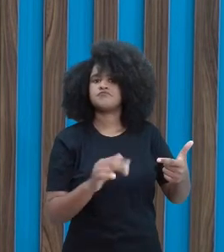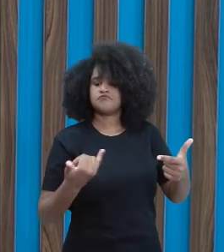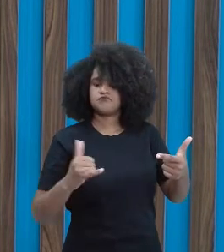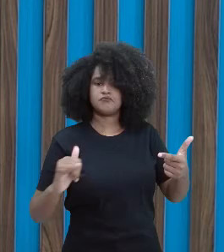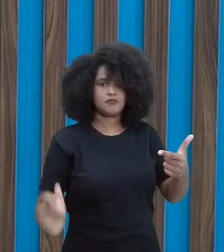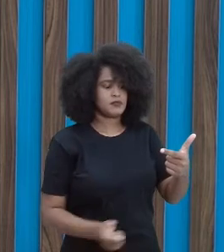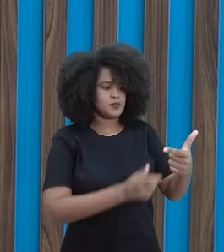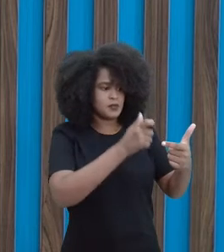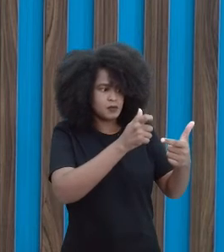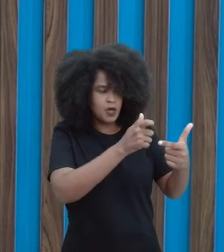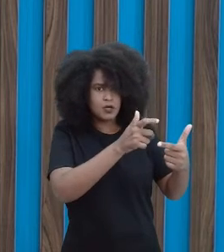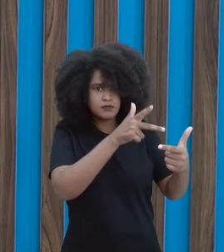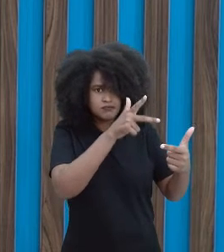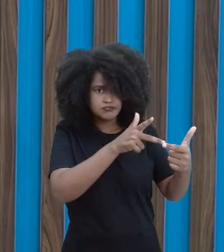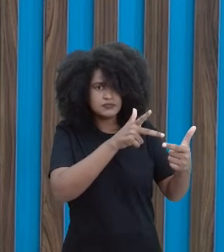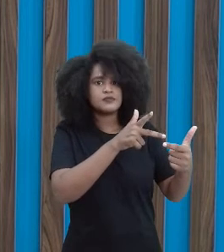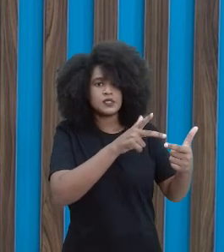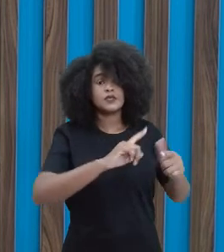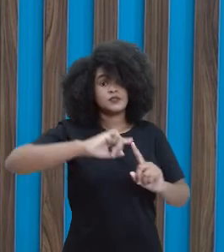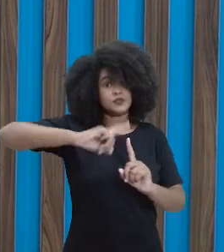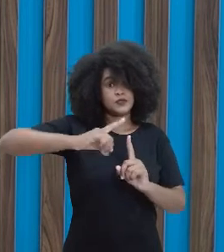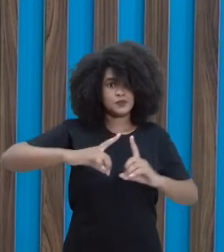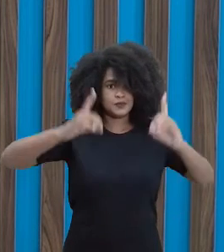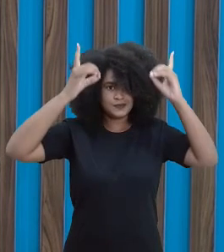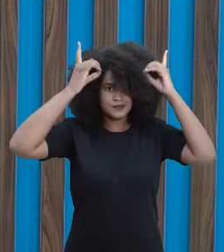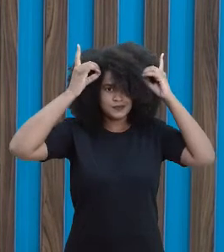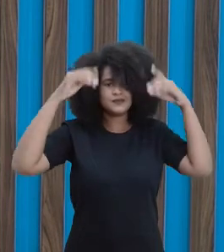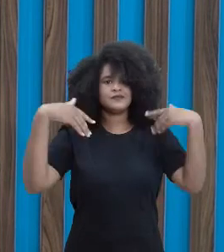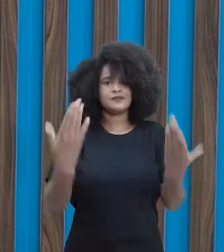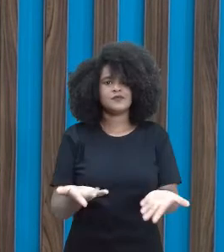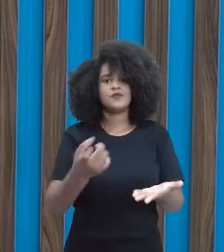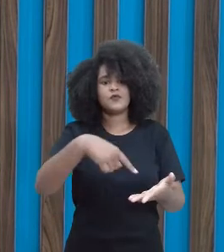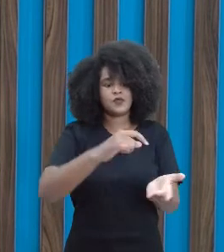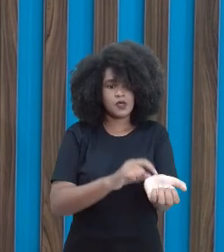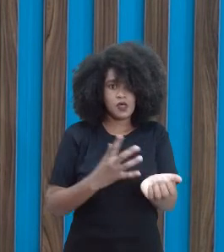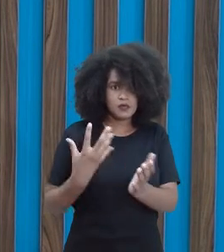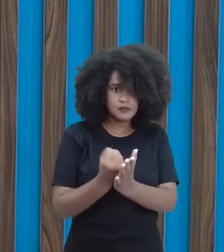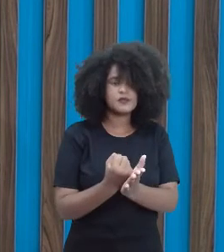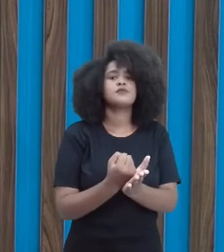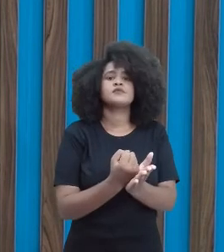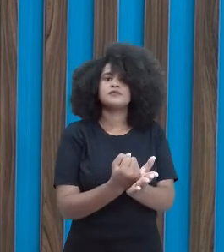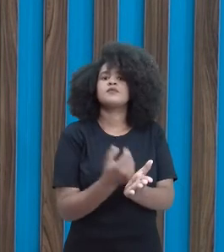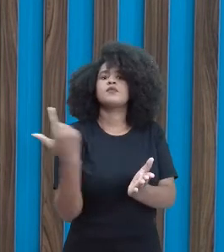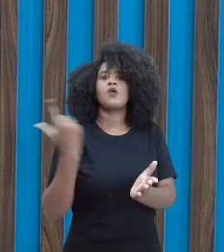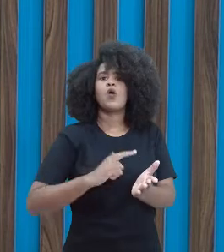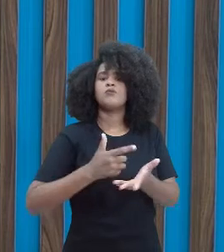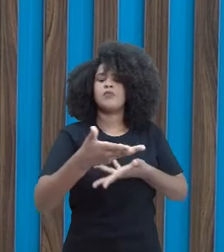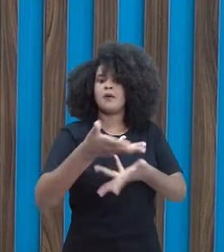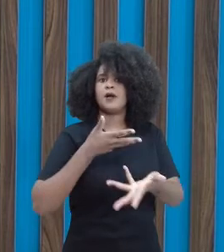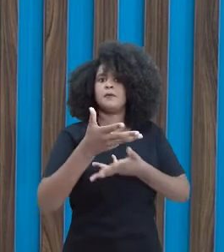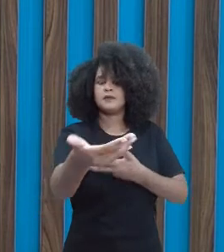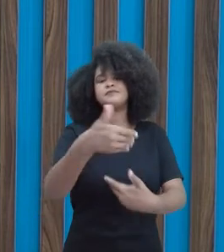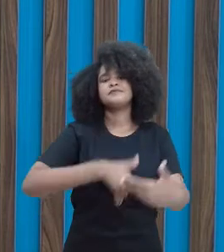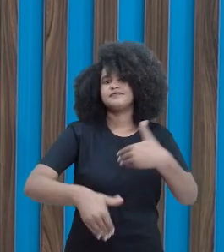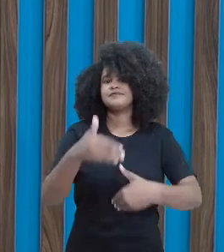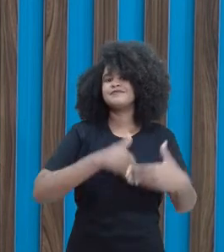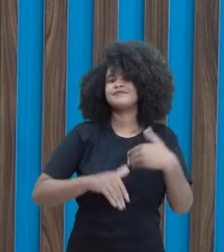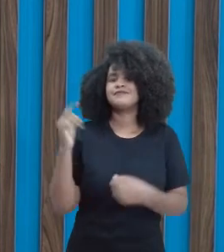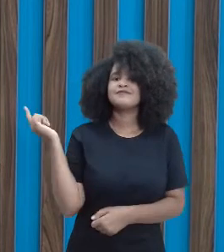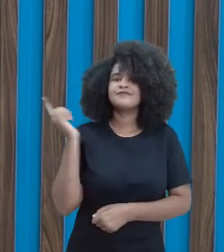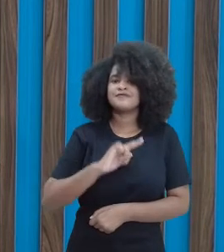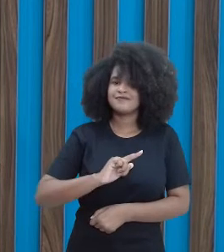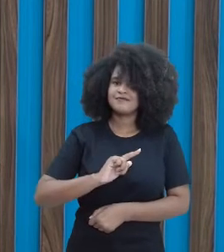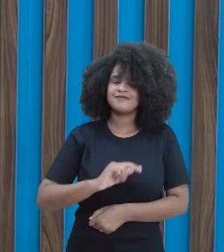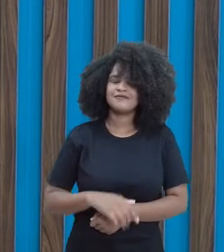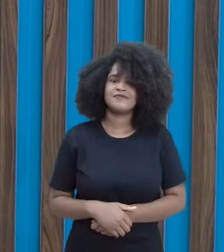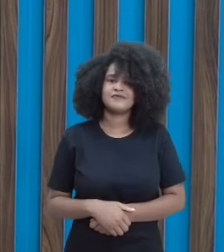quem tem o celular Android. Então baixem aí, porque é com essa interação que a gente vai poder conversar, eu vou poder